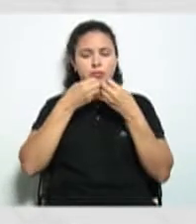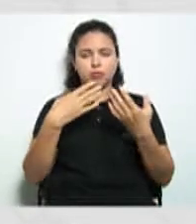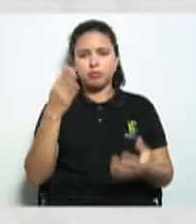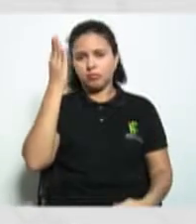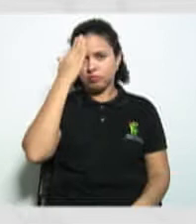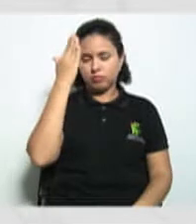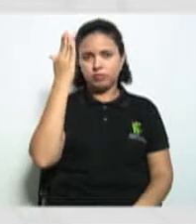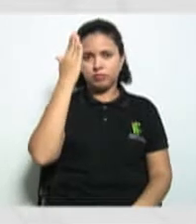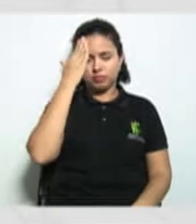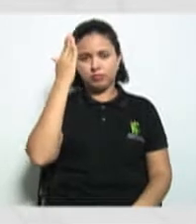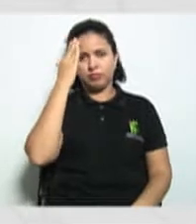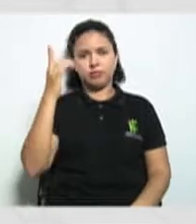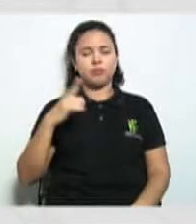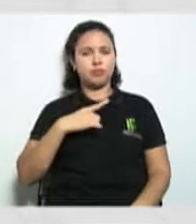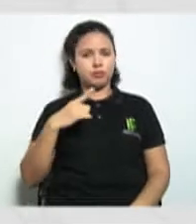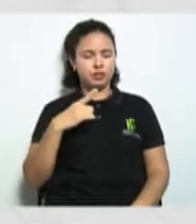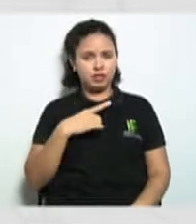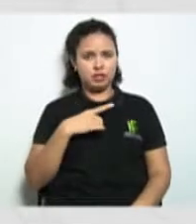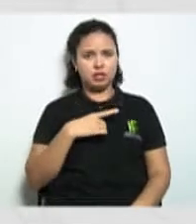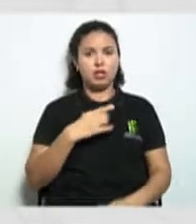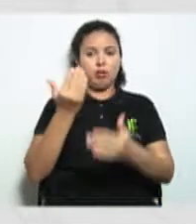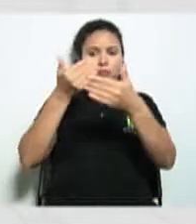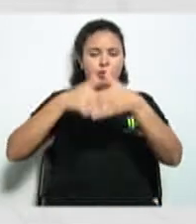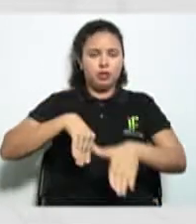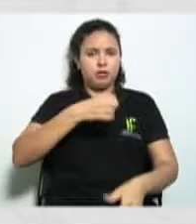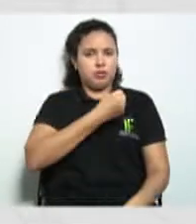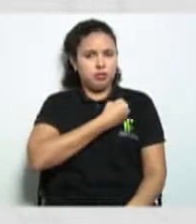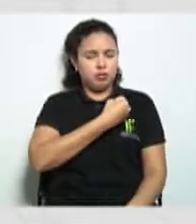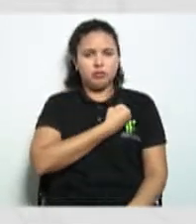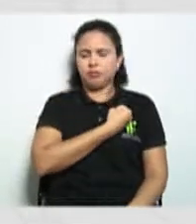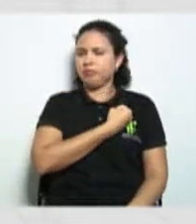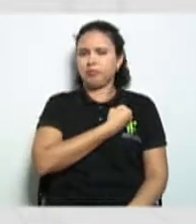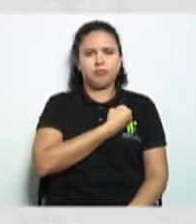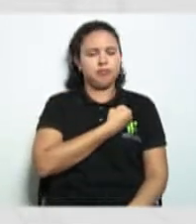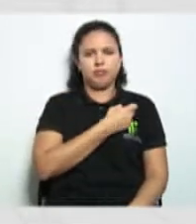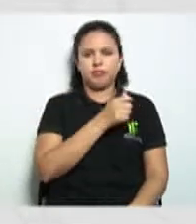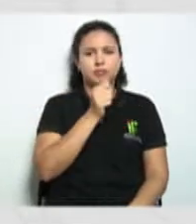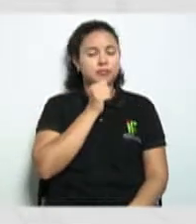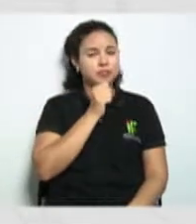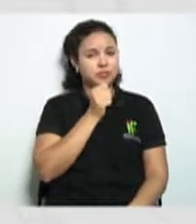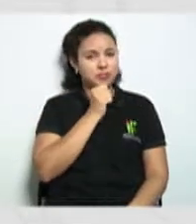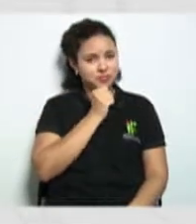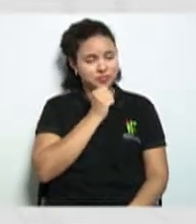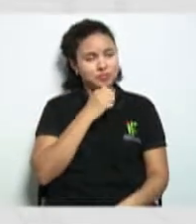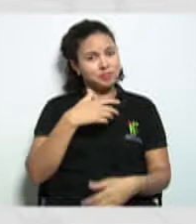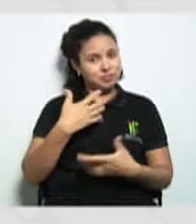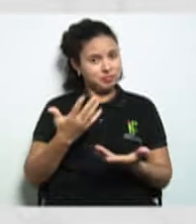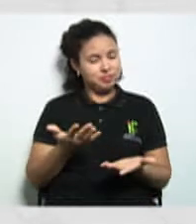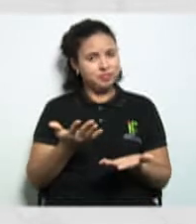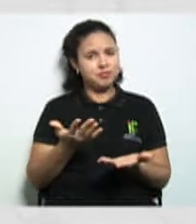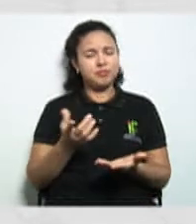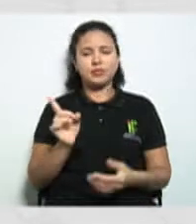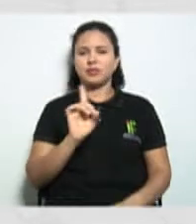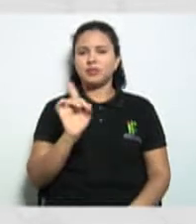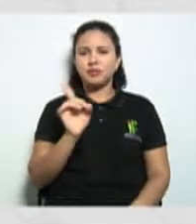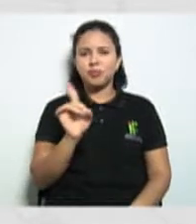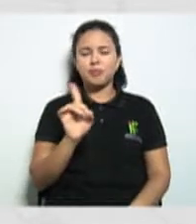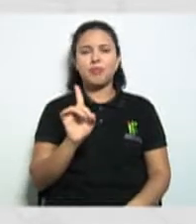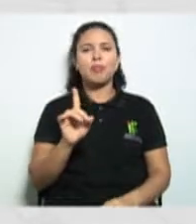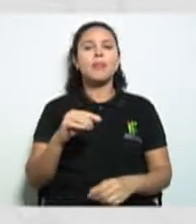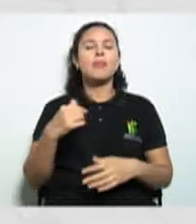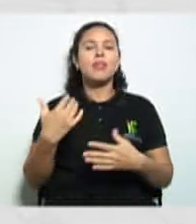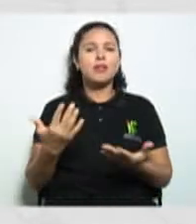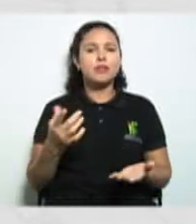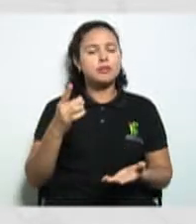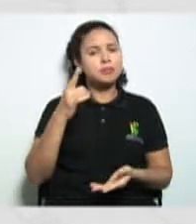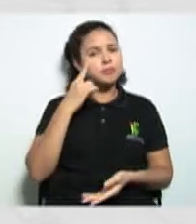existem. O importante, vai cair na prova o número da norma. Será? Não, a gente vai tratar dessas